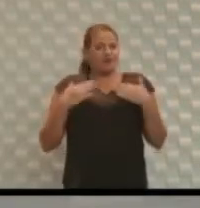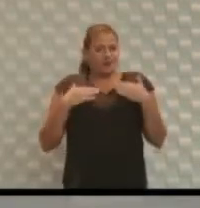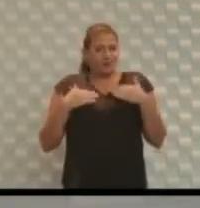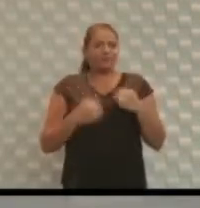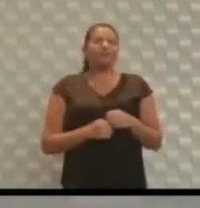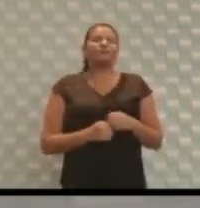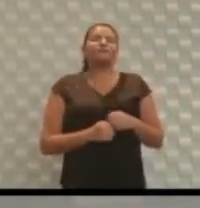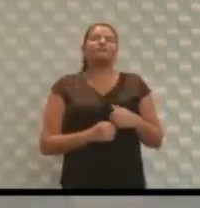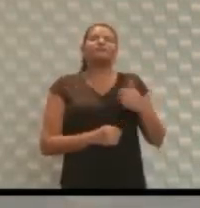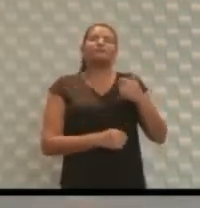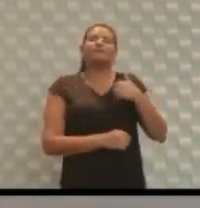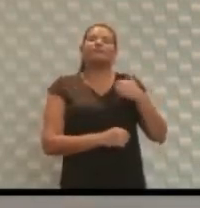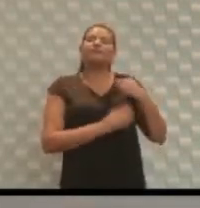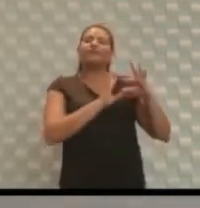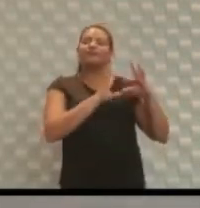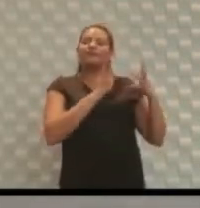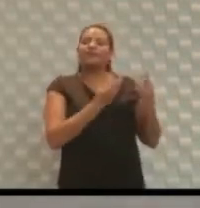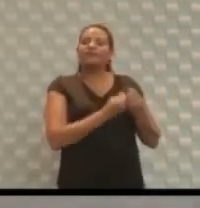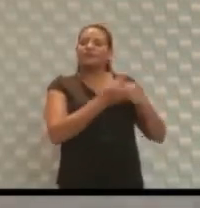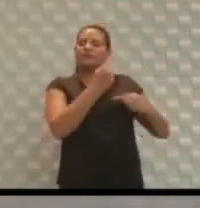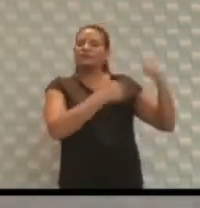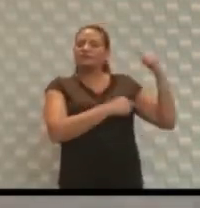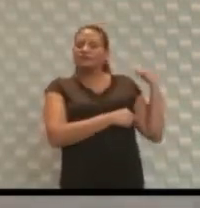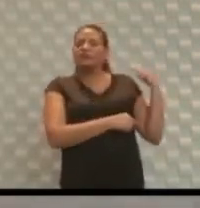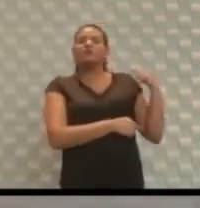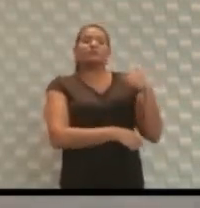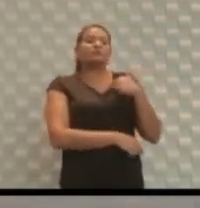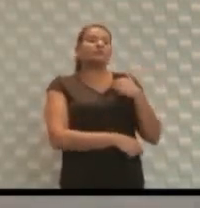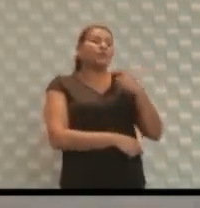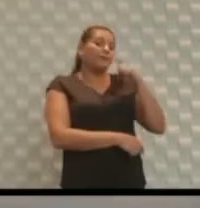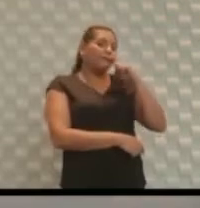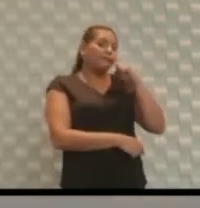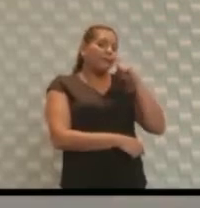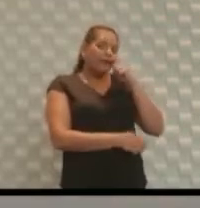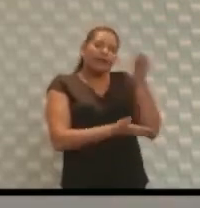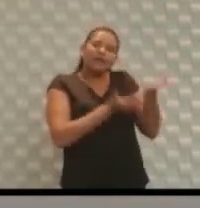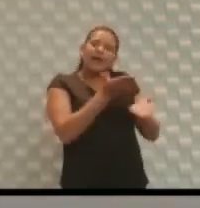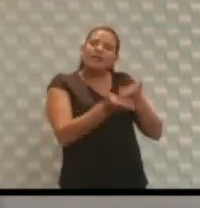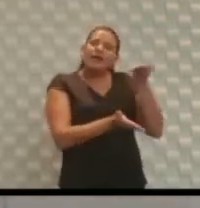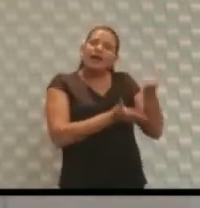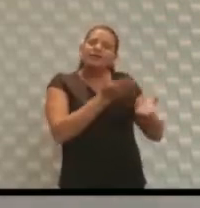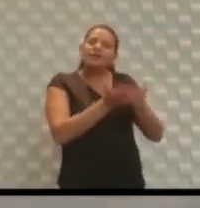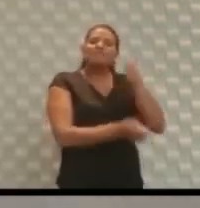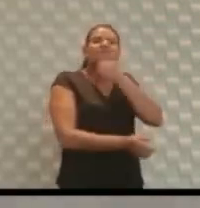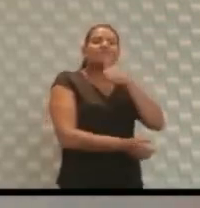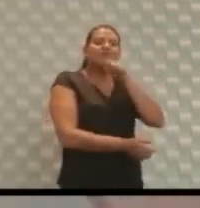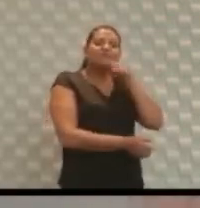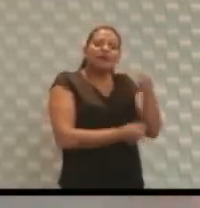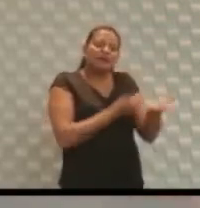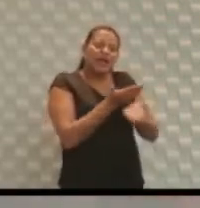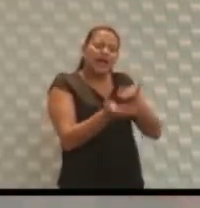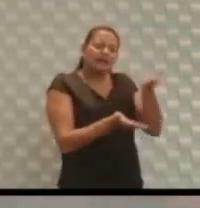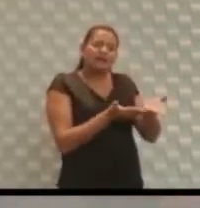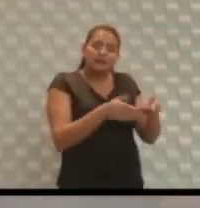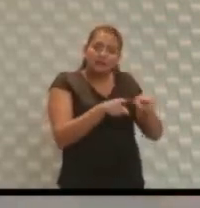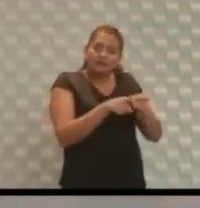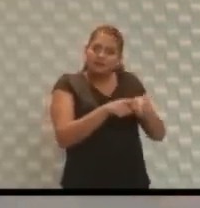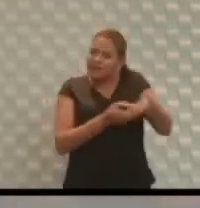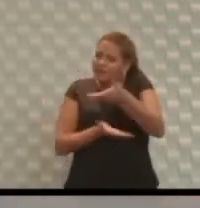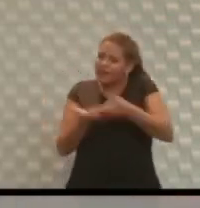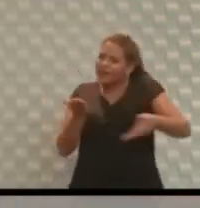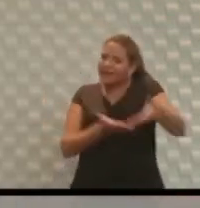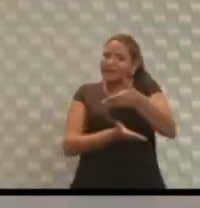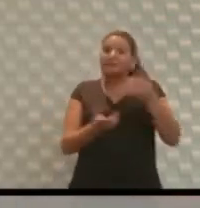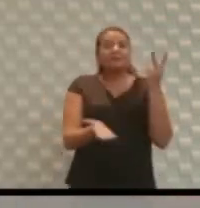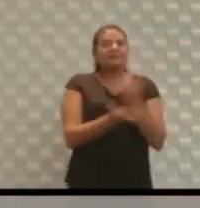meu pai sempre honrando a minha mãe. Minha mãe sempre honrando, servindo o meu pai. Um tem que servindo o